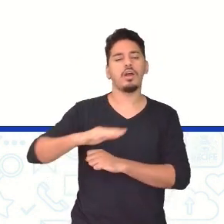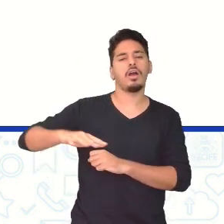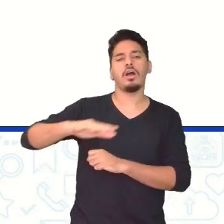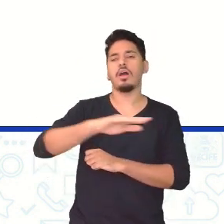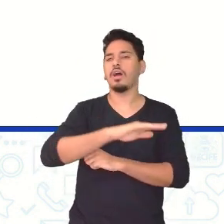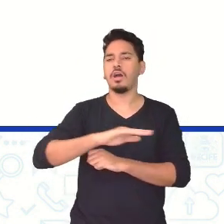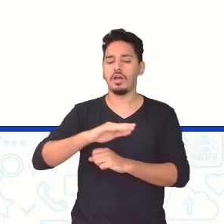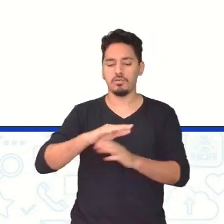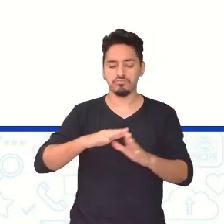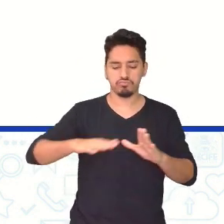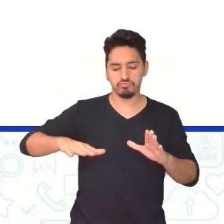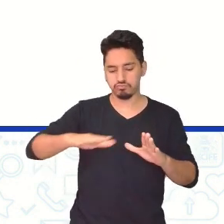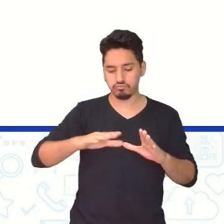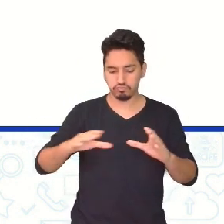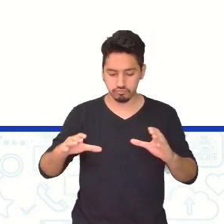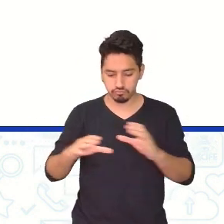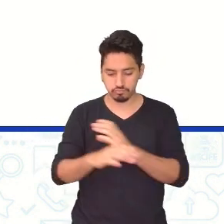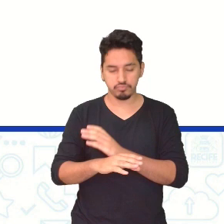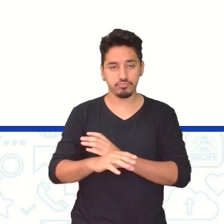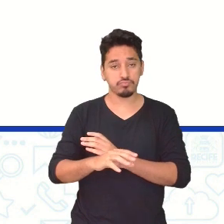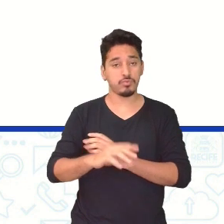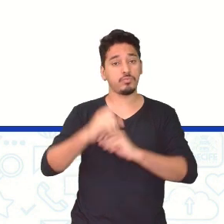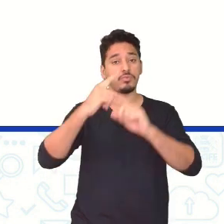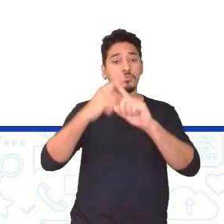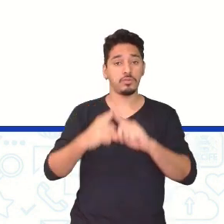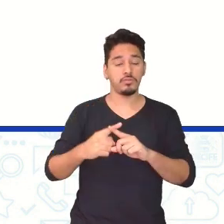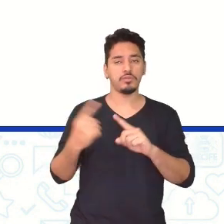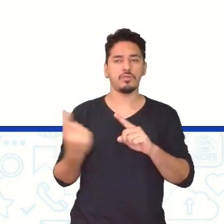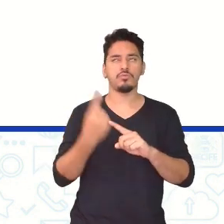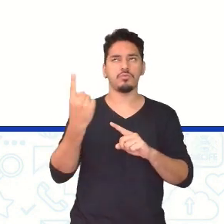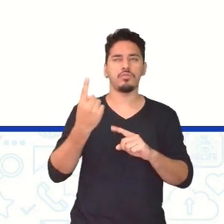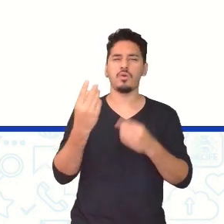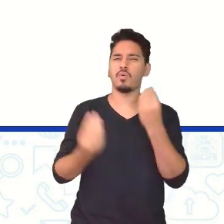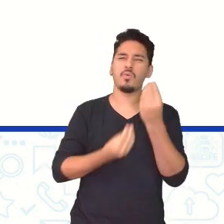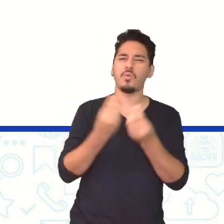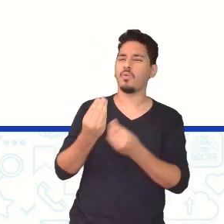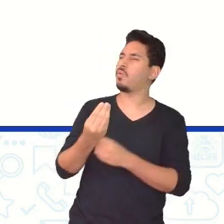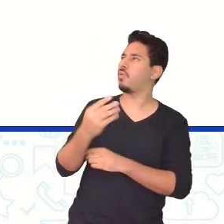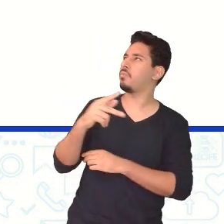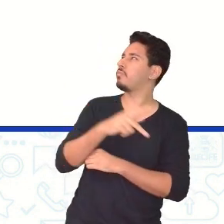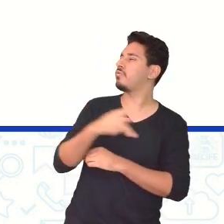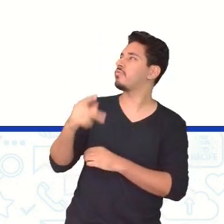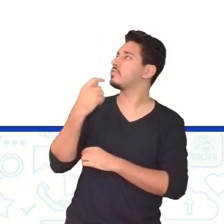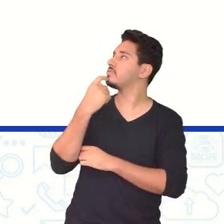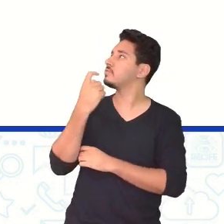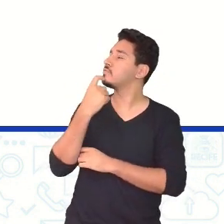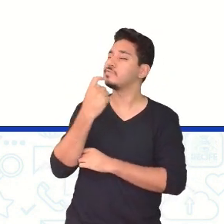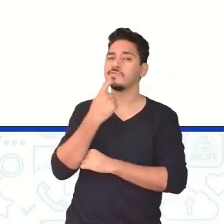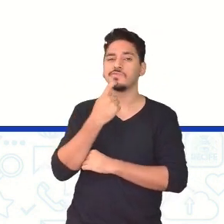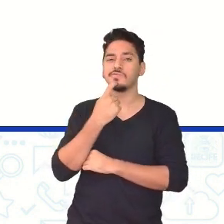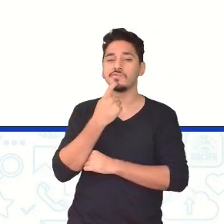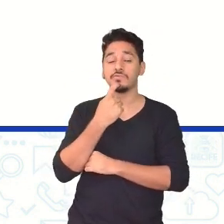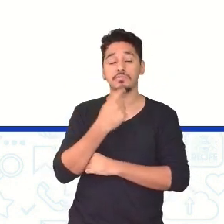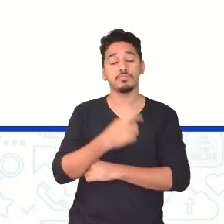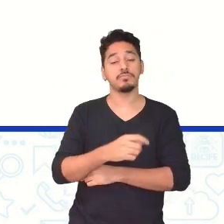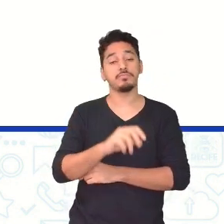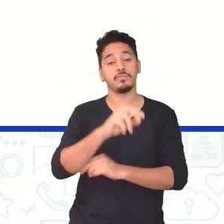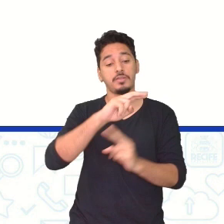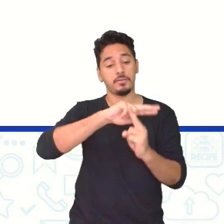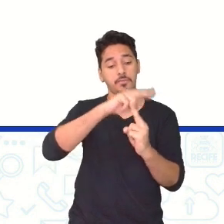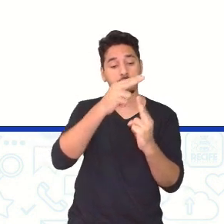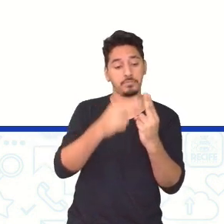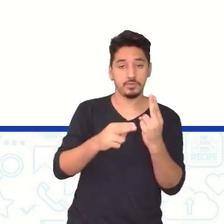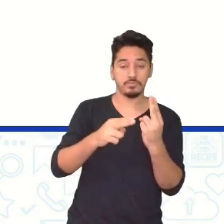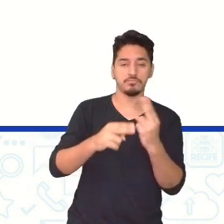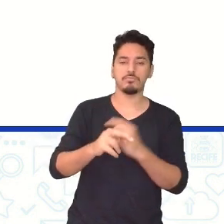né, o espaço ocupado multiplicado pela altura. Ricardinho, como calcula a área dessa base? É πr ao quadrado, que é a